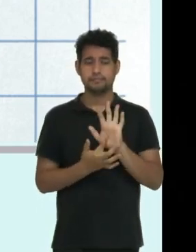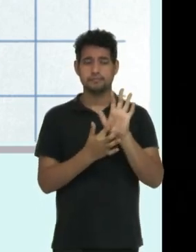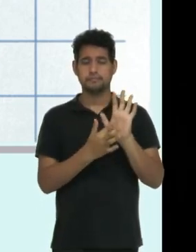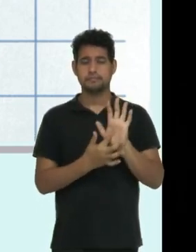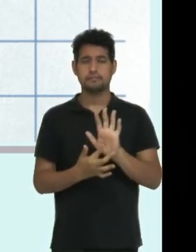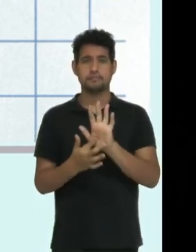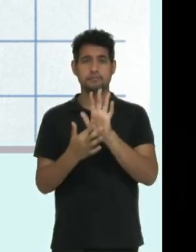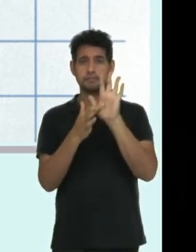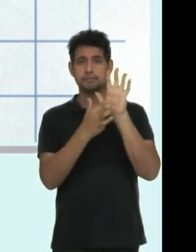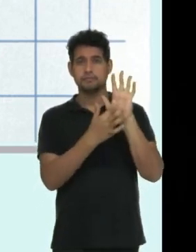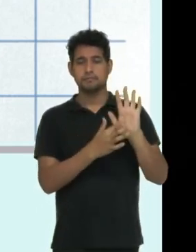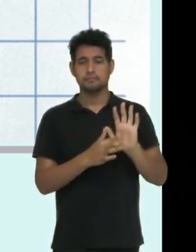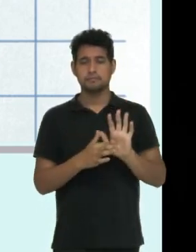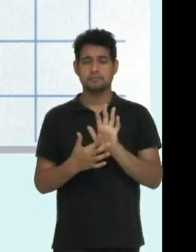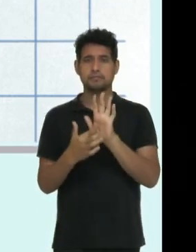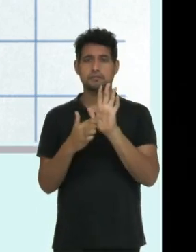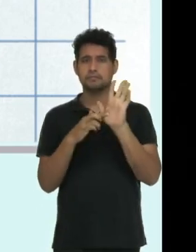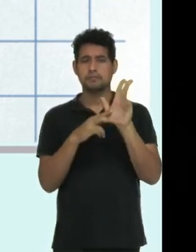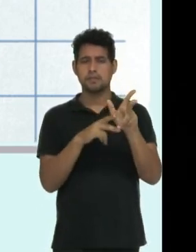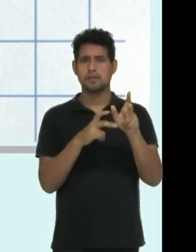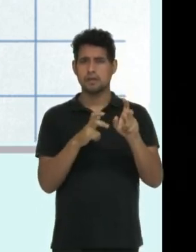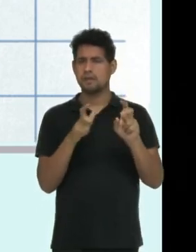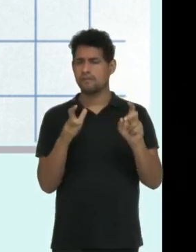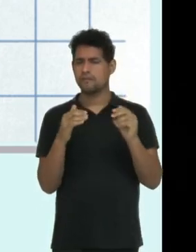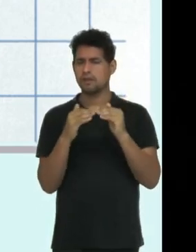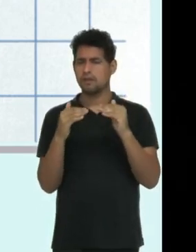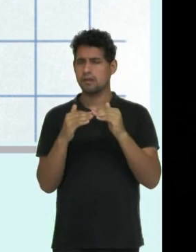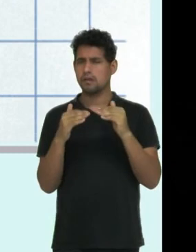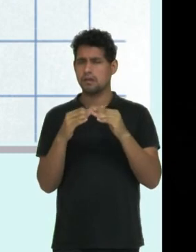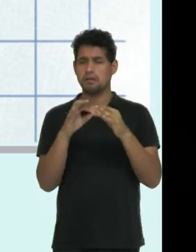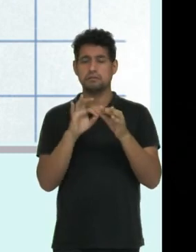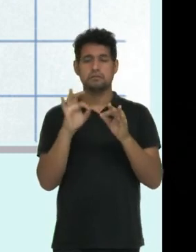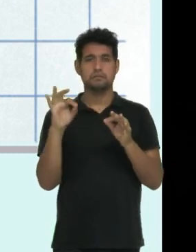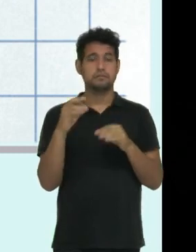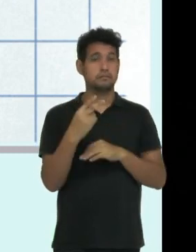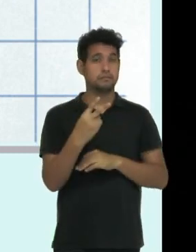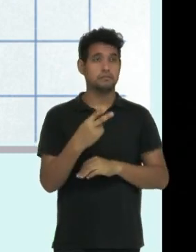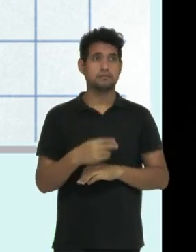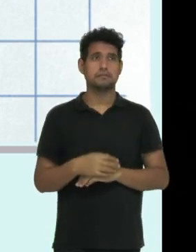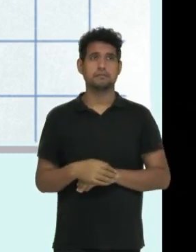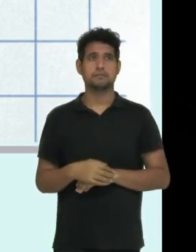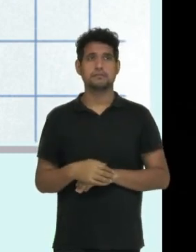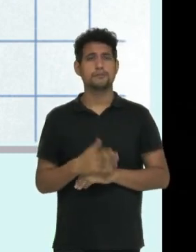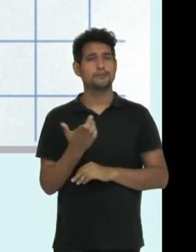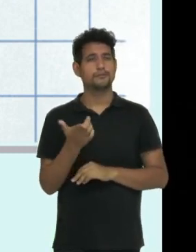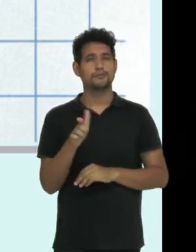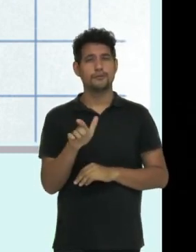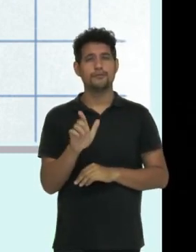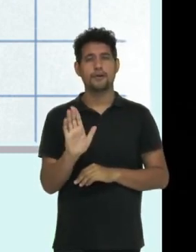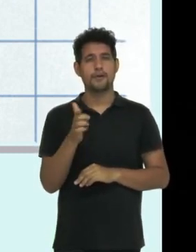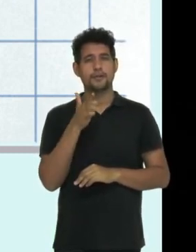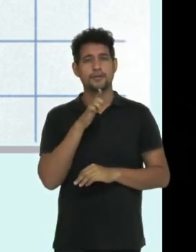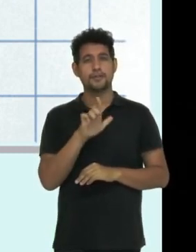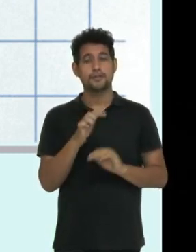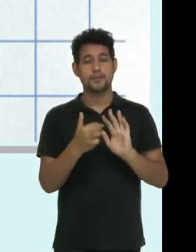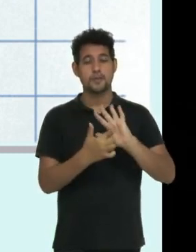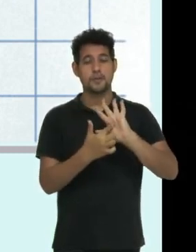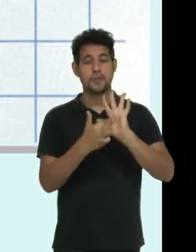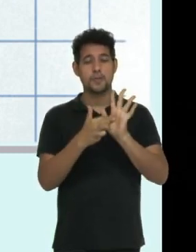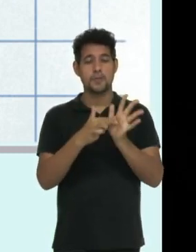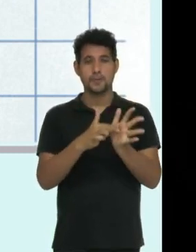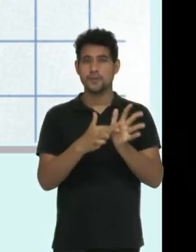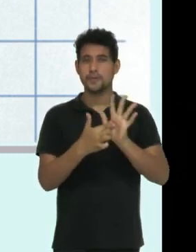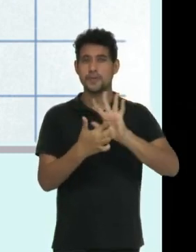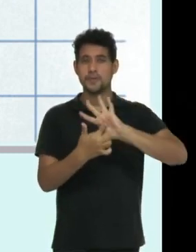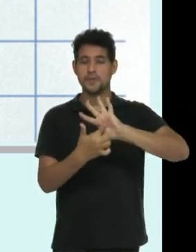e vou encaixando ele para ver se tem exatamente essa medida 2. Olha lá. De novo, consigo girar novamente? Sim, ó, eu